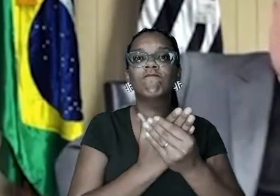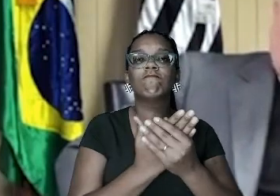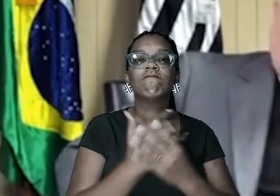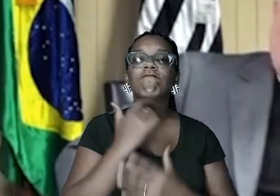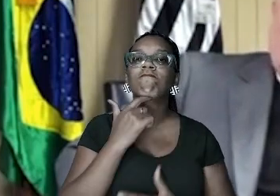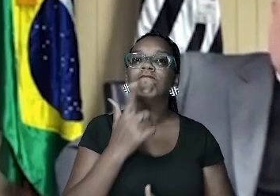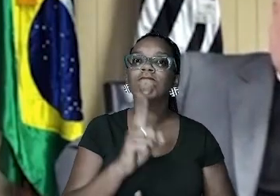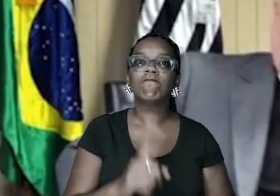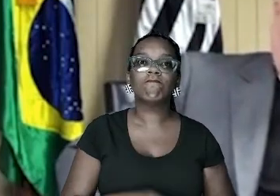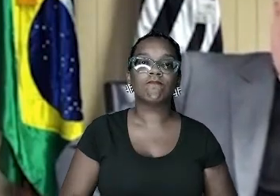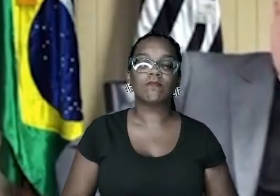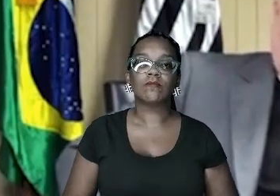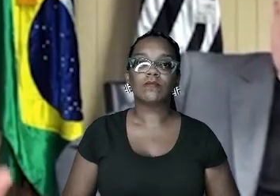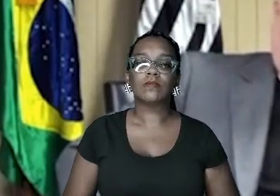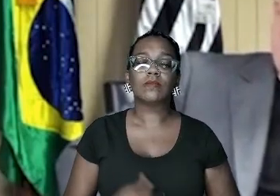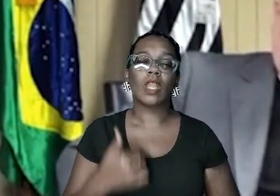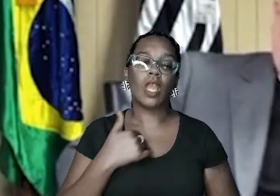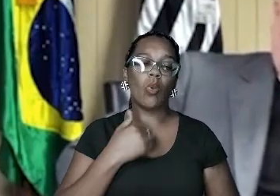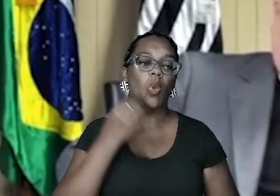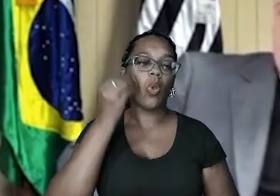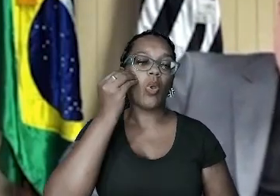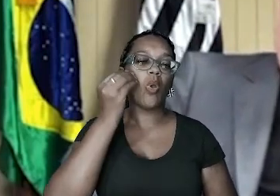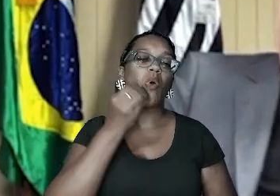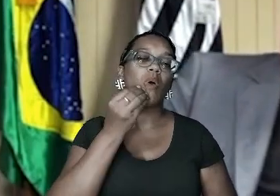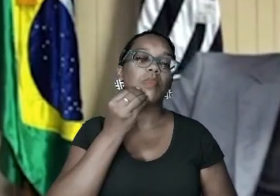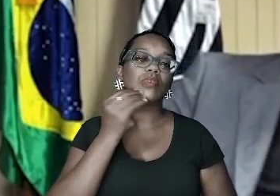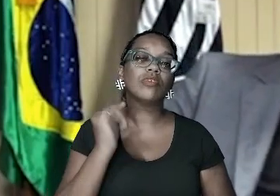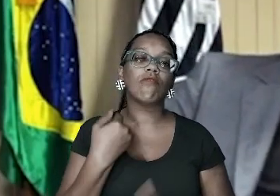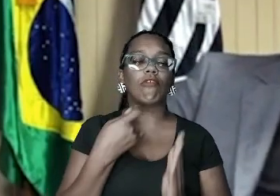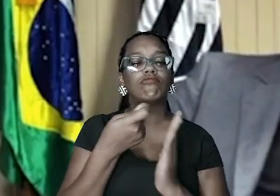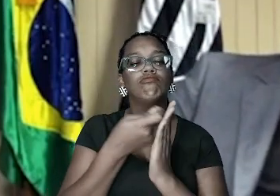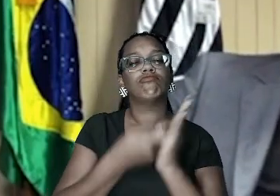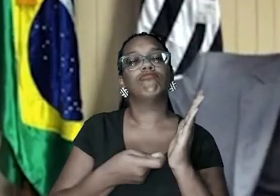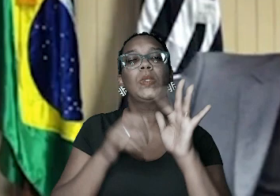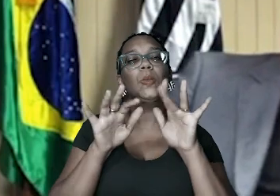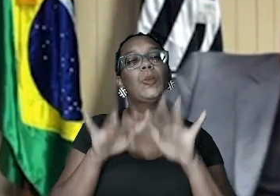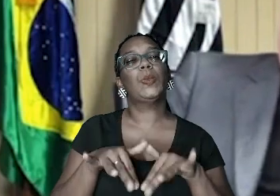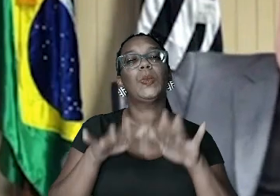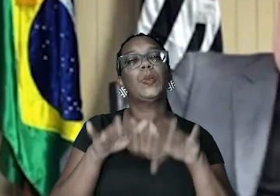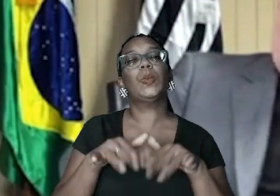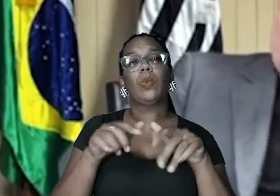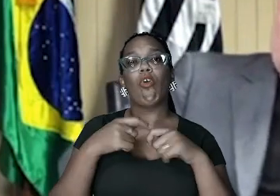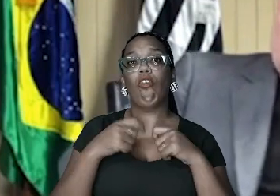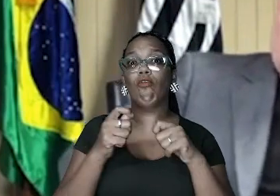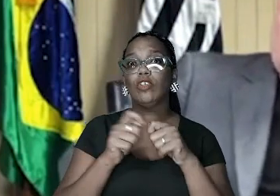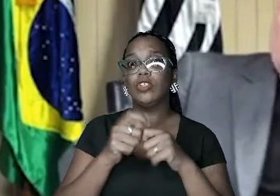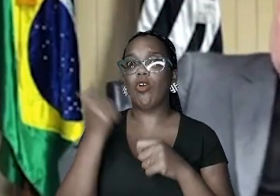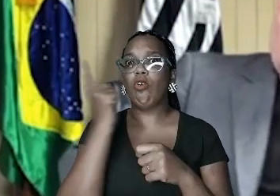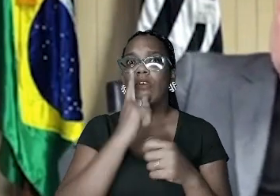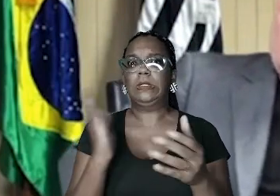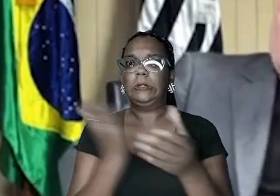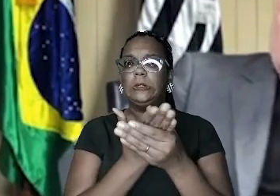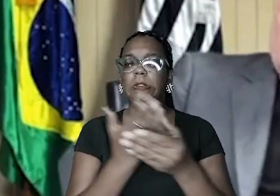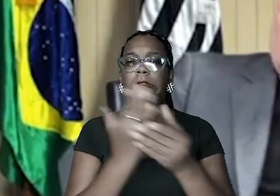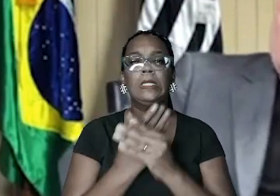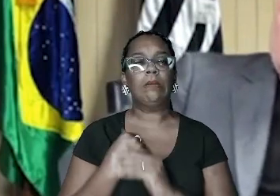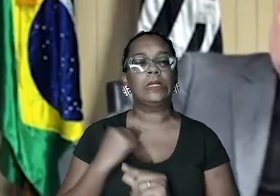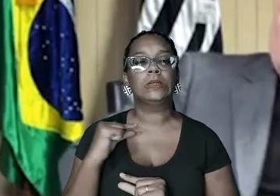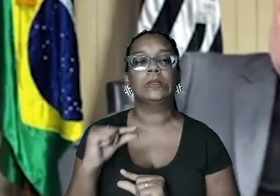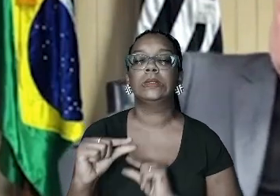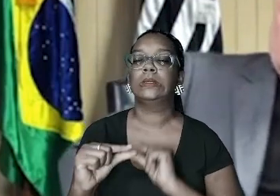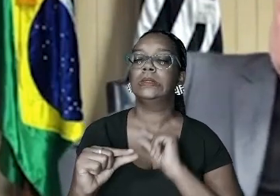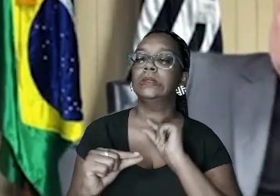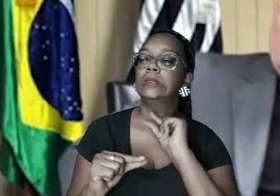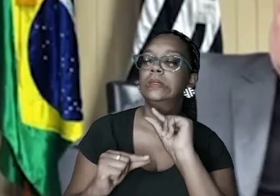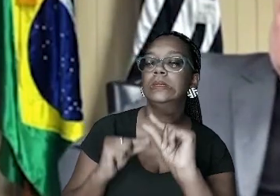probatório hábil a Gerar condenação eu tive a oportunidade de ser relator do primeiro caso em que